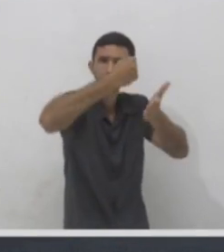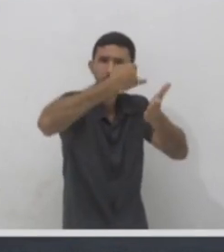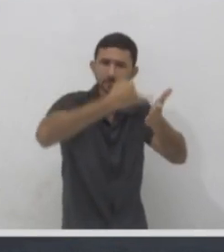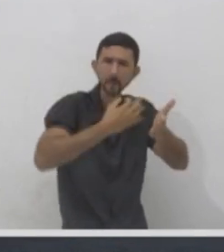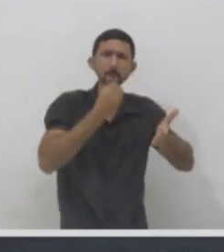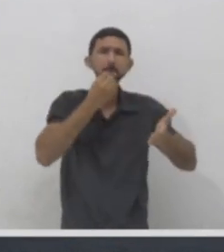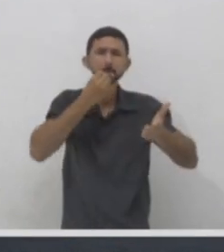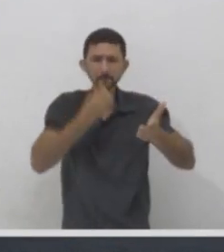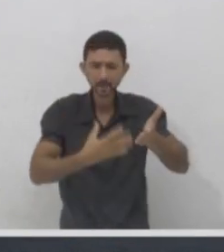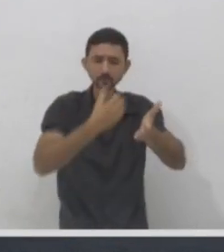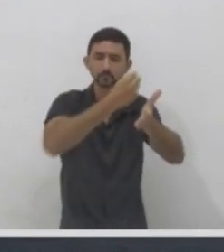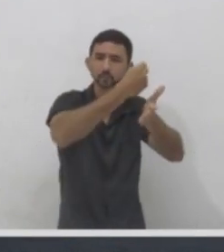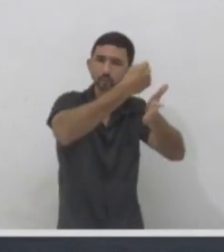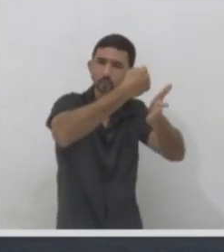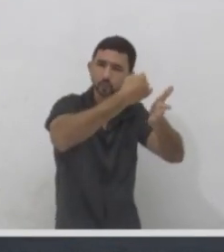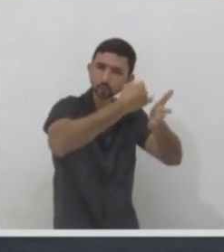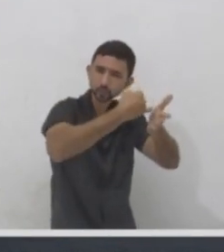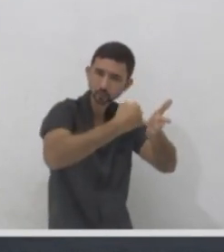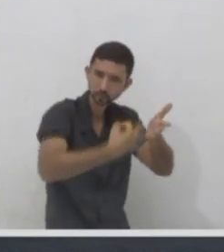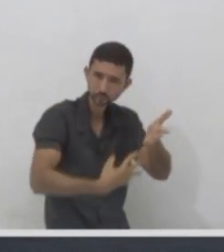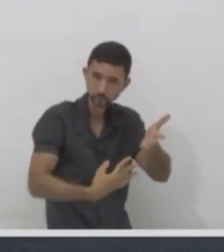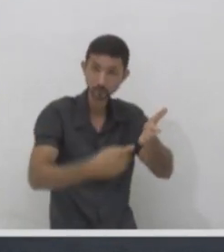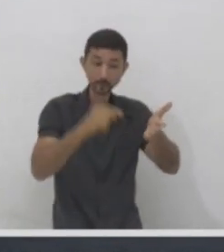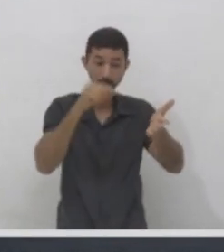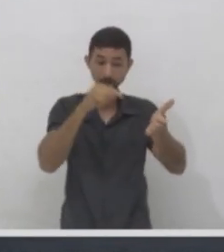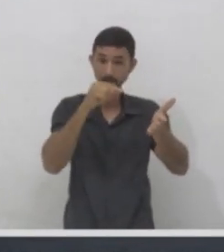tua narração, para que ela fique